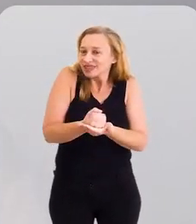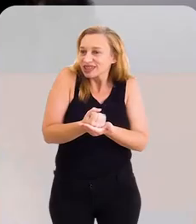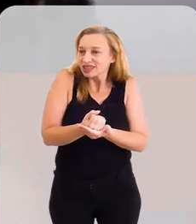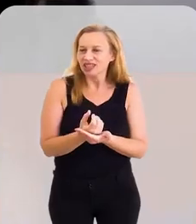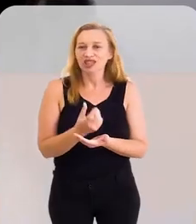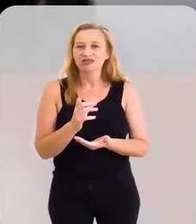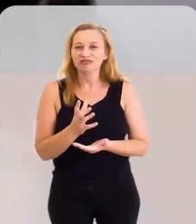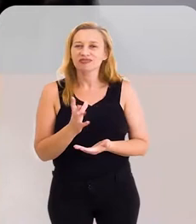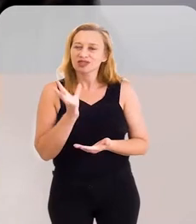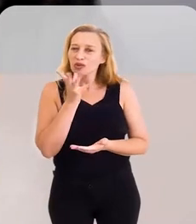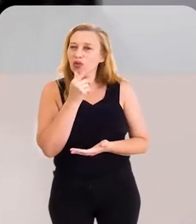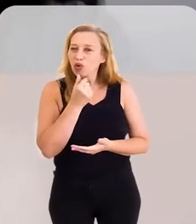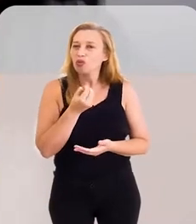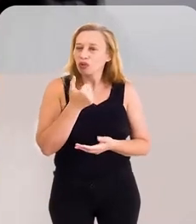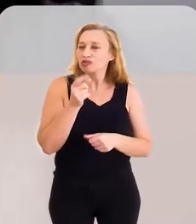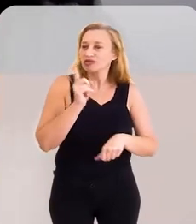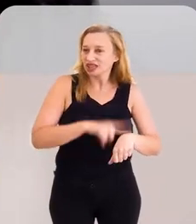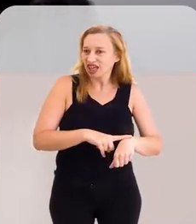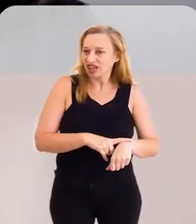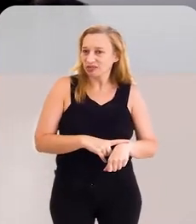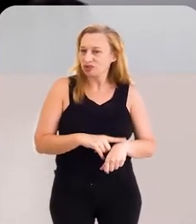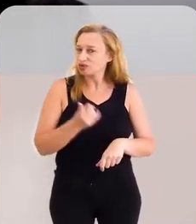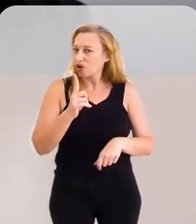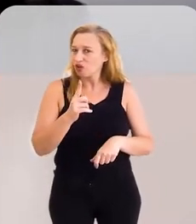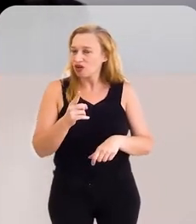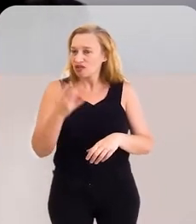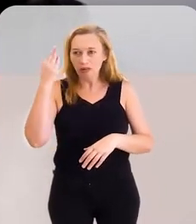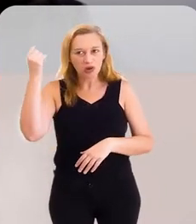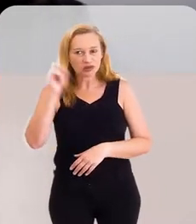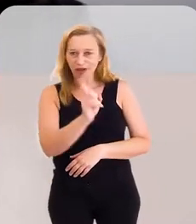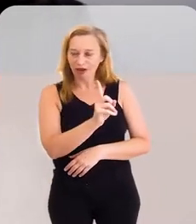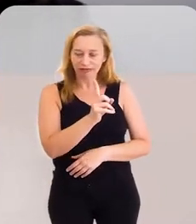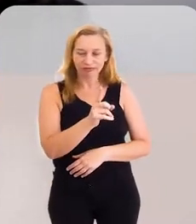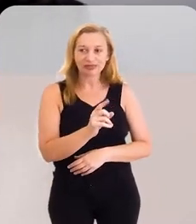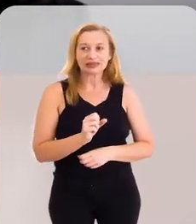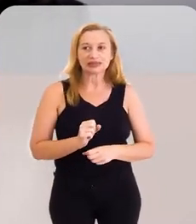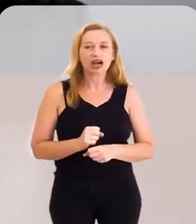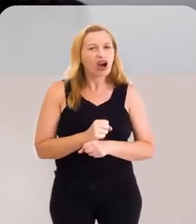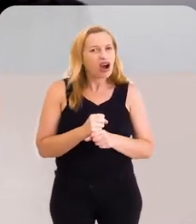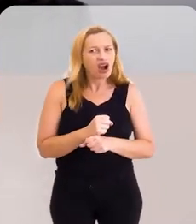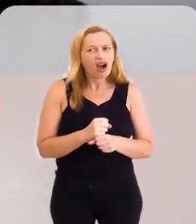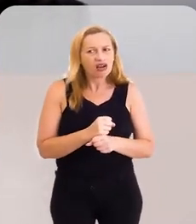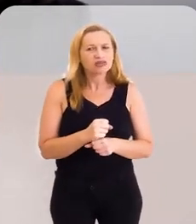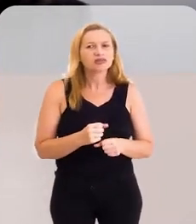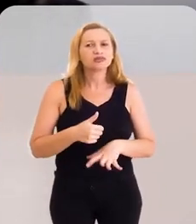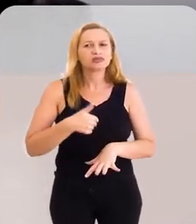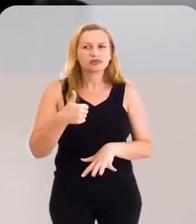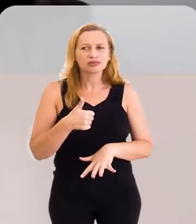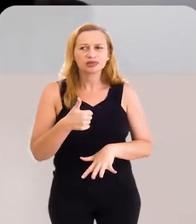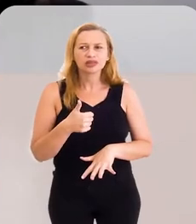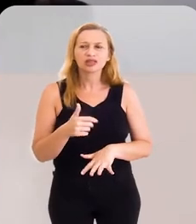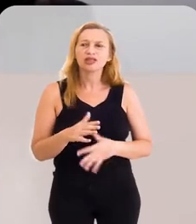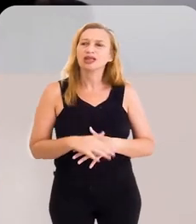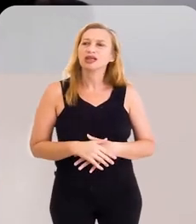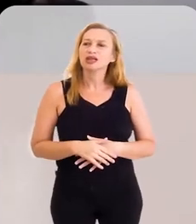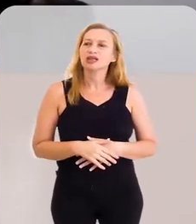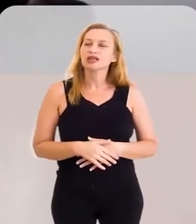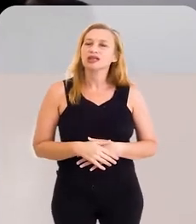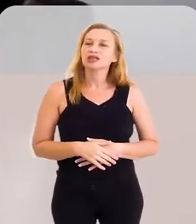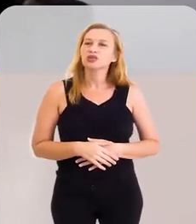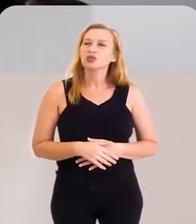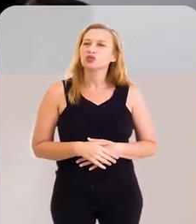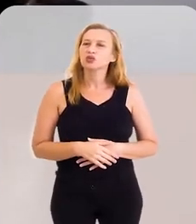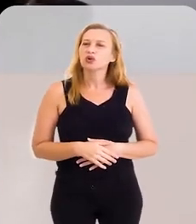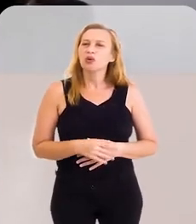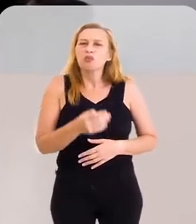gravando. Demorou algum tempo, esse início não foi bombástico, não foi de uma hora para outra, não. Passando os primeiros anos, era realmente uma